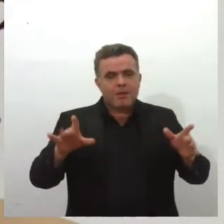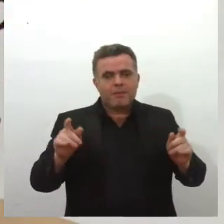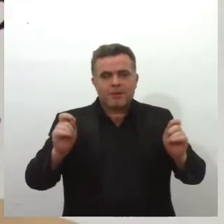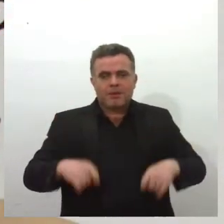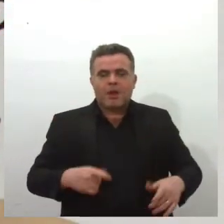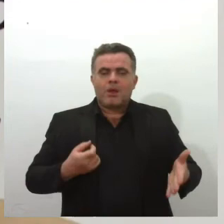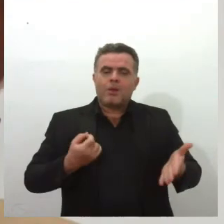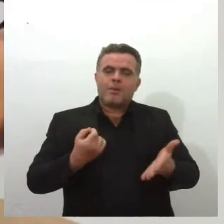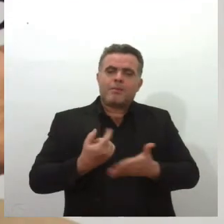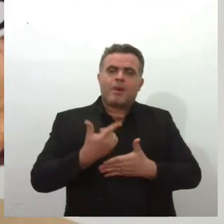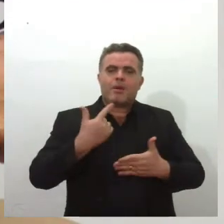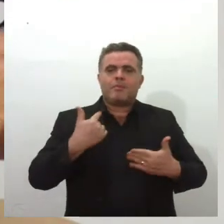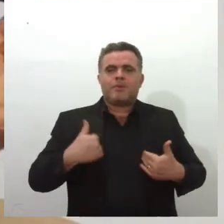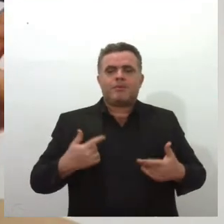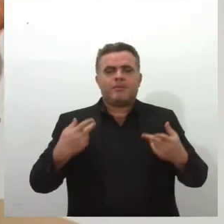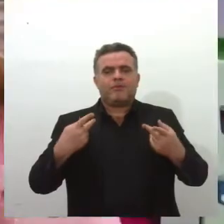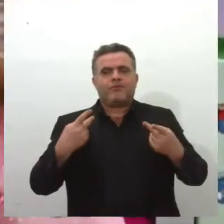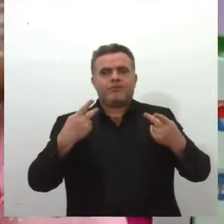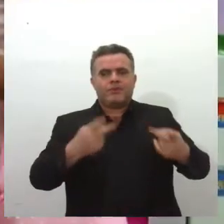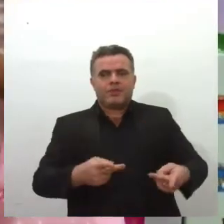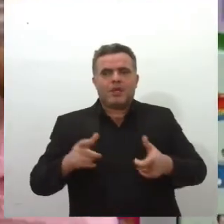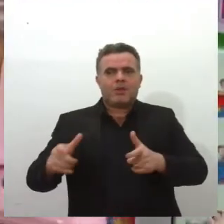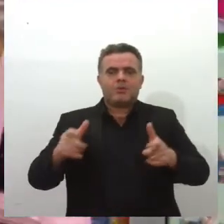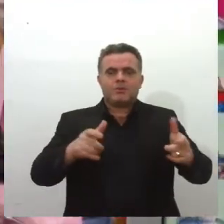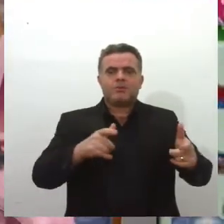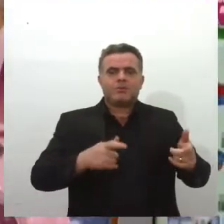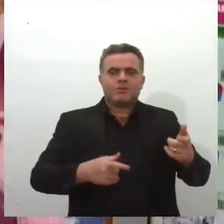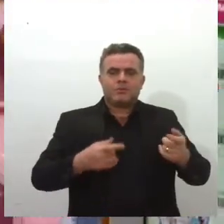comprar, para visitar os centros comerciais. Nas